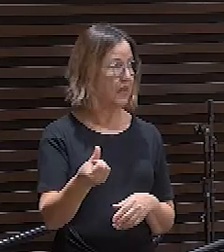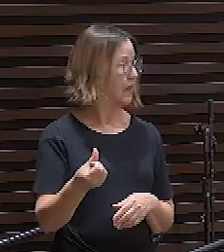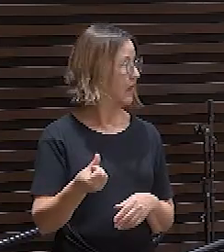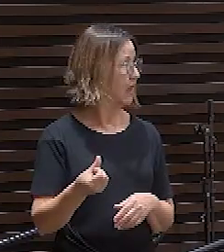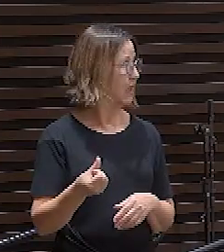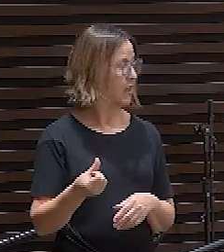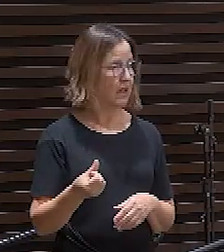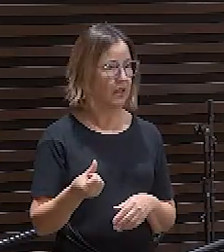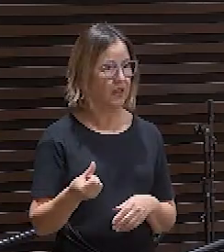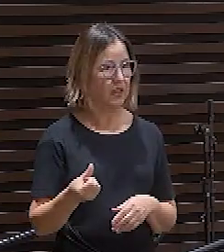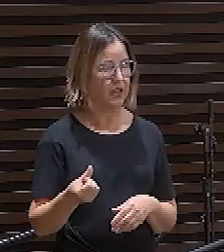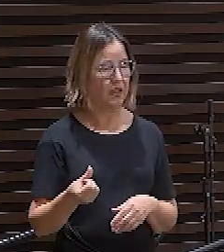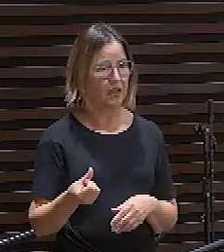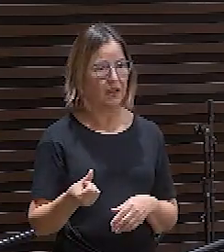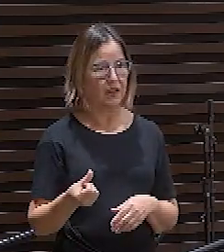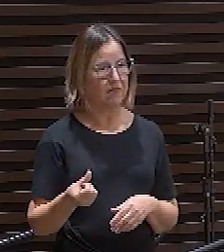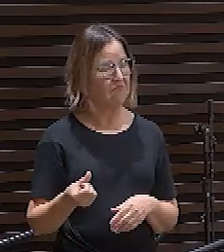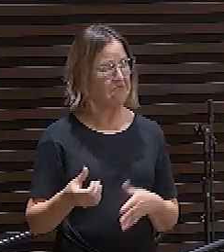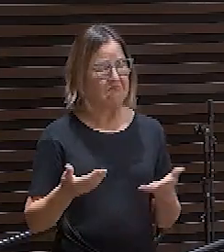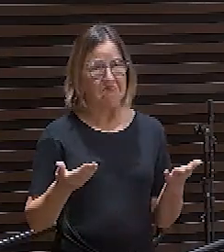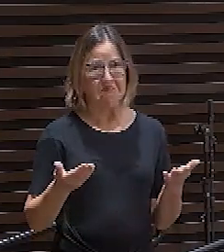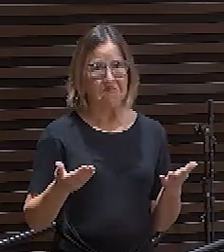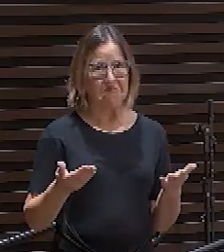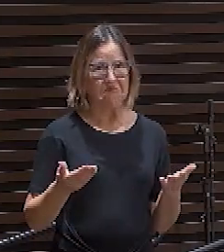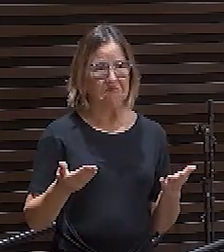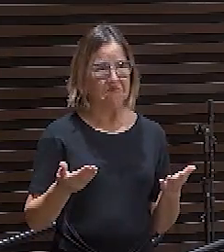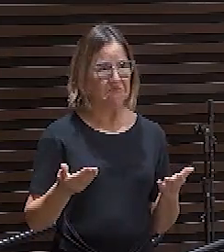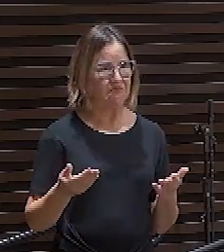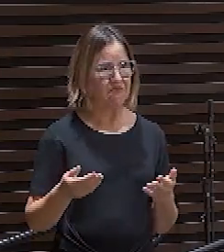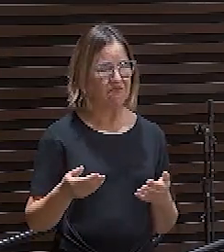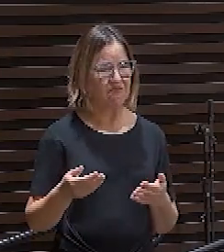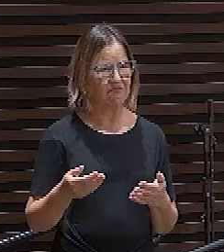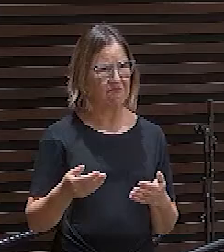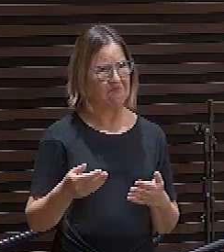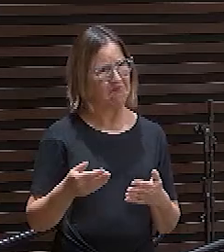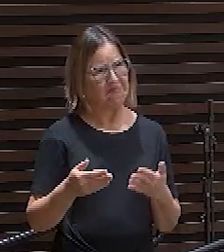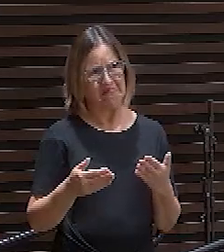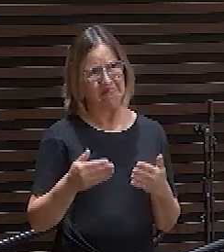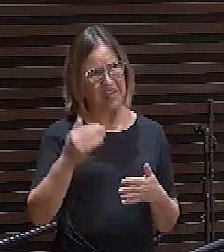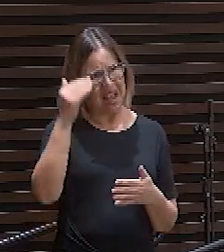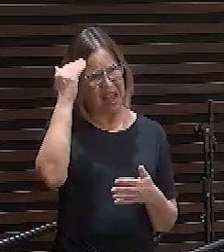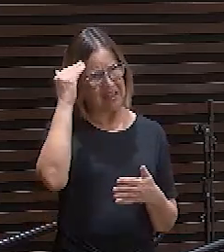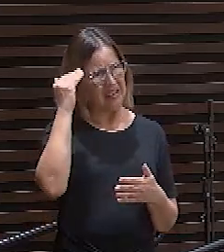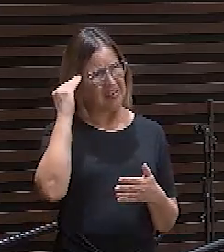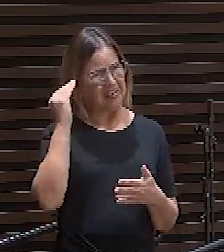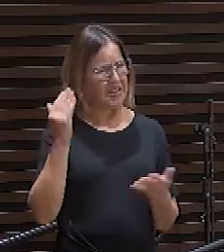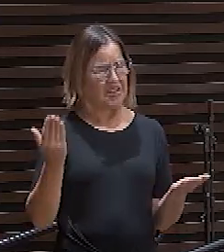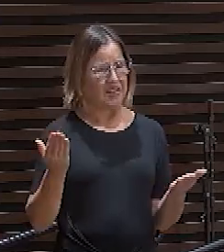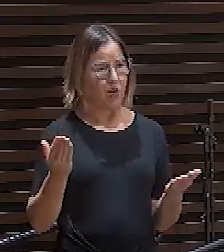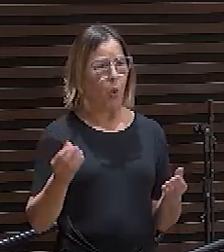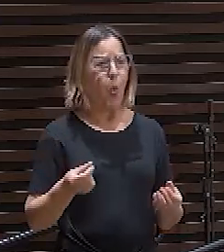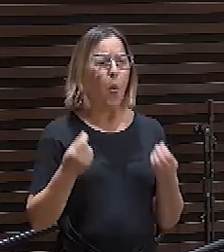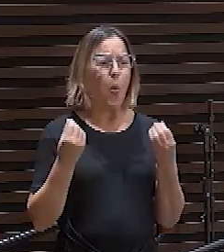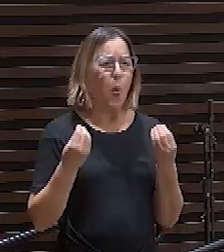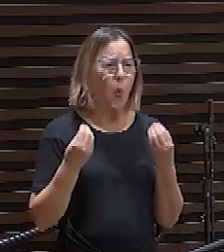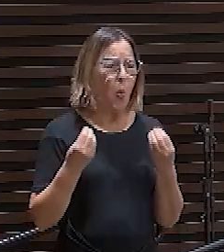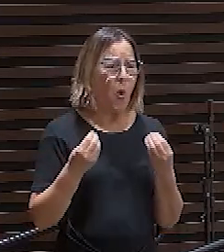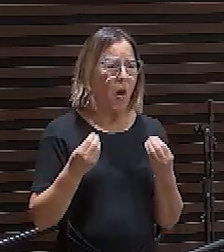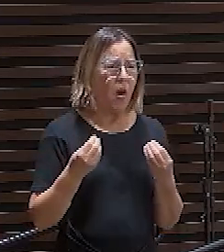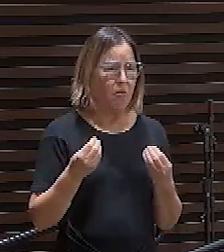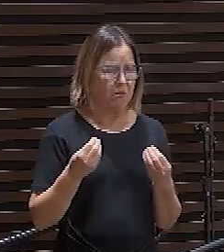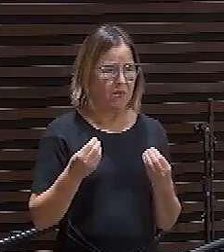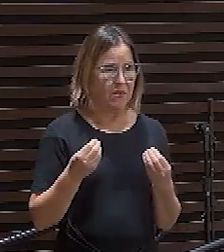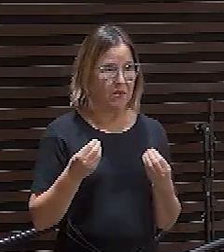não diria nem jovem, é quase um pós-adolescente, né? Vai saber escolher uma profissão que ele